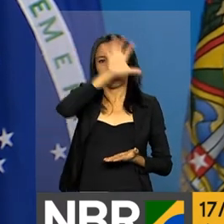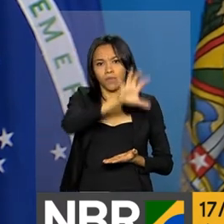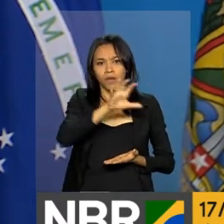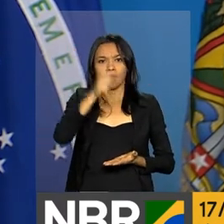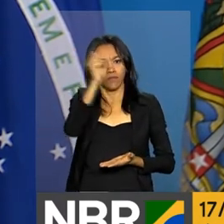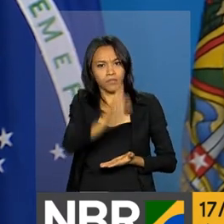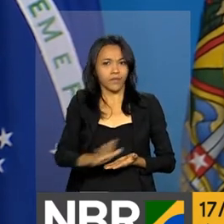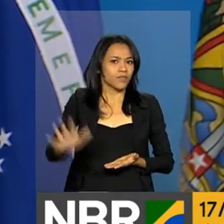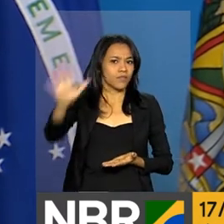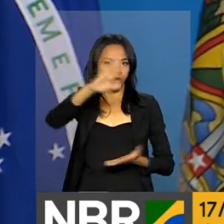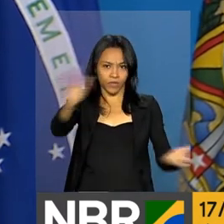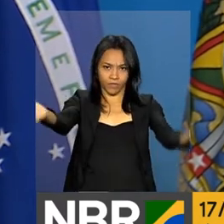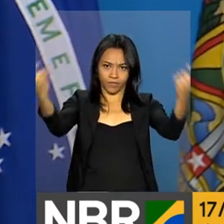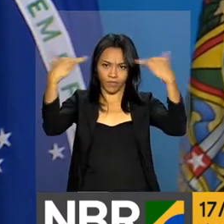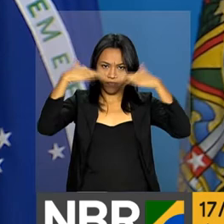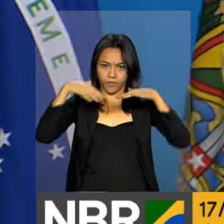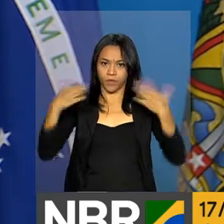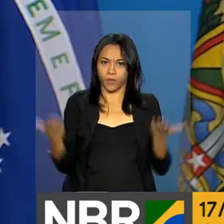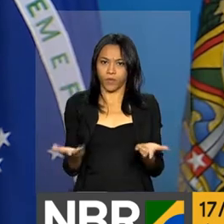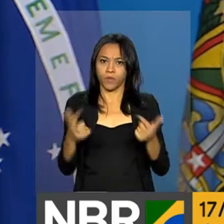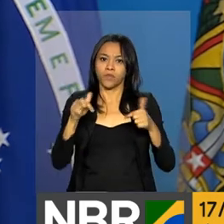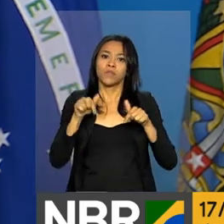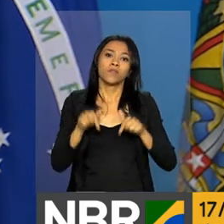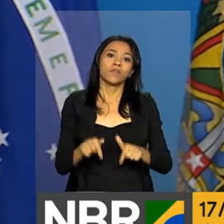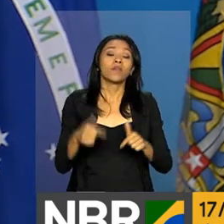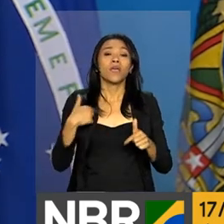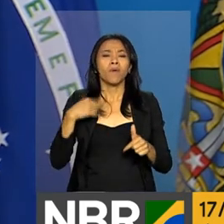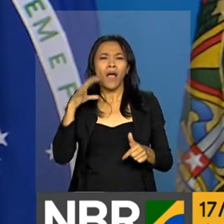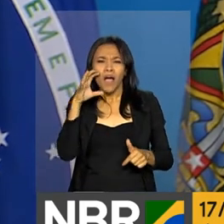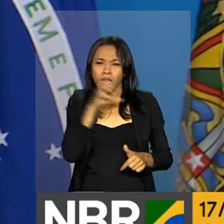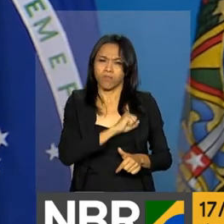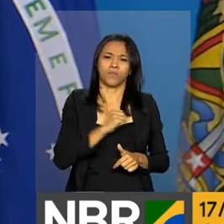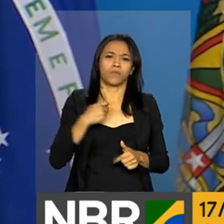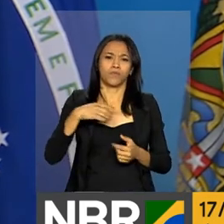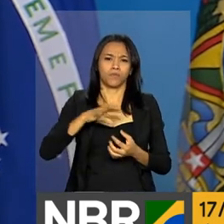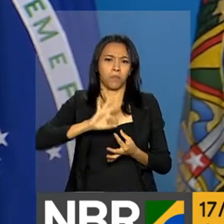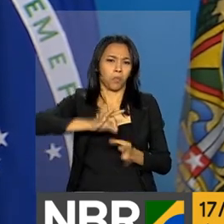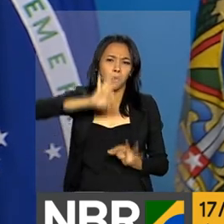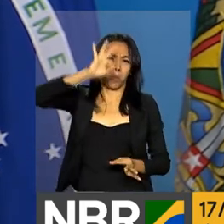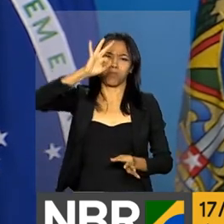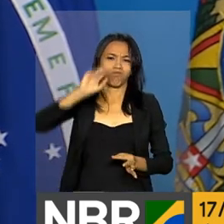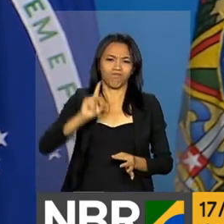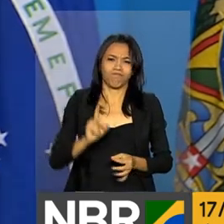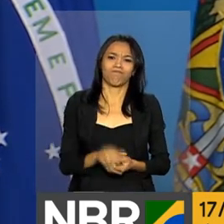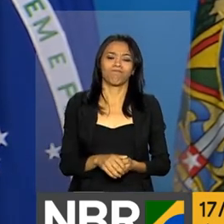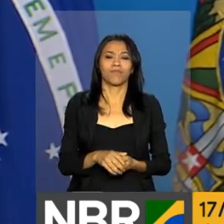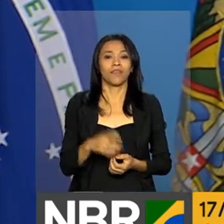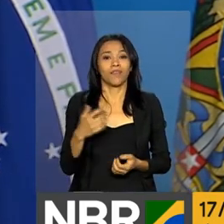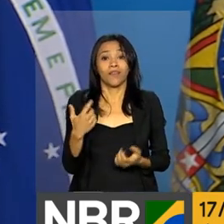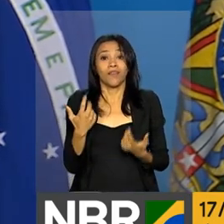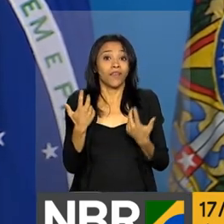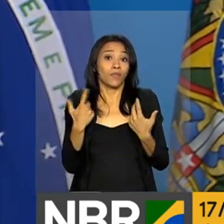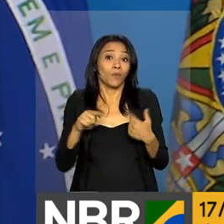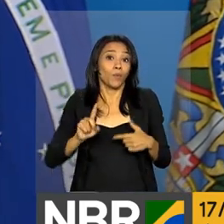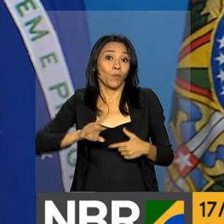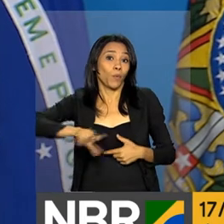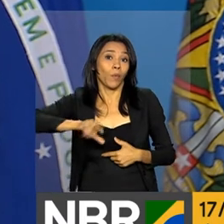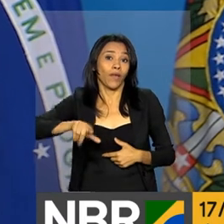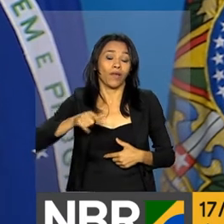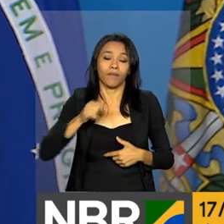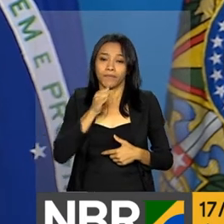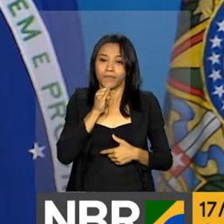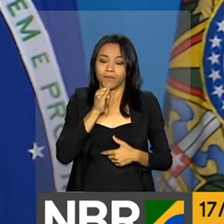acham presentes. Eu quero muito rapidamente, aliás, não é muito comum aqui que as